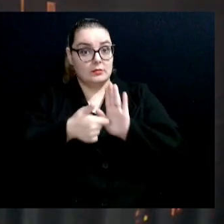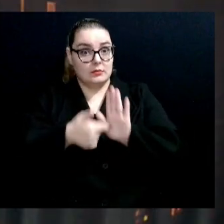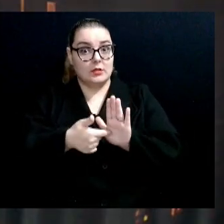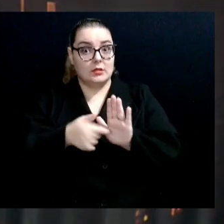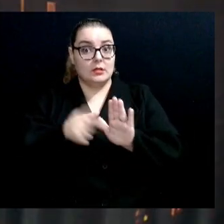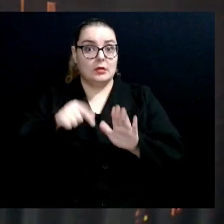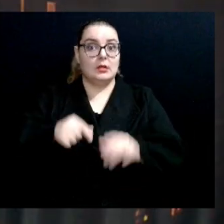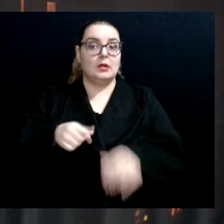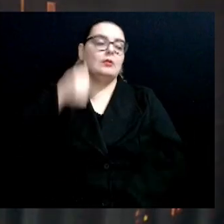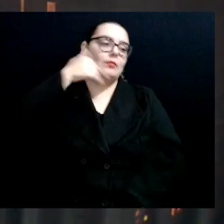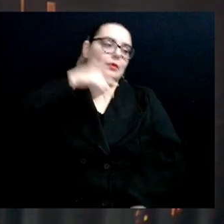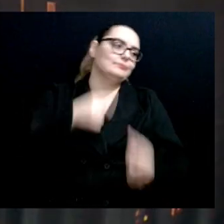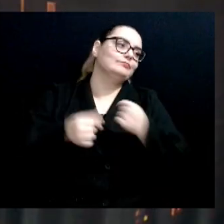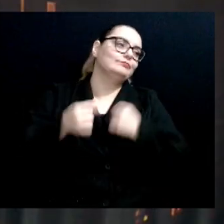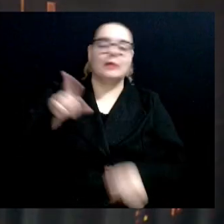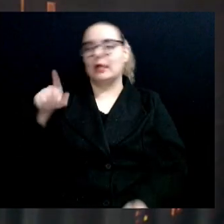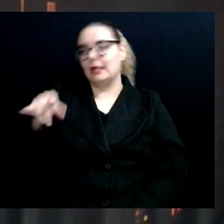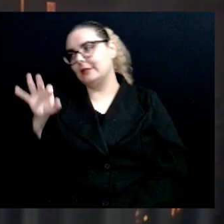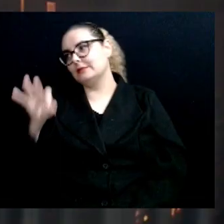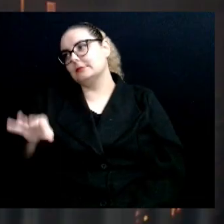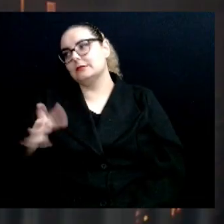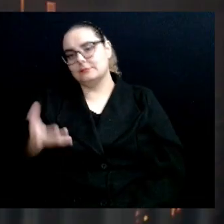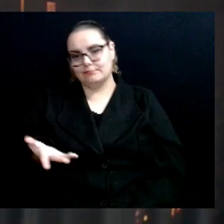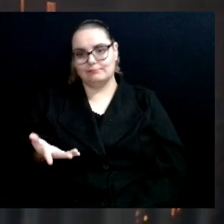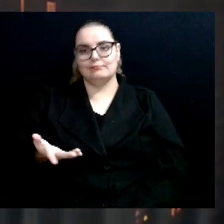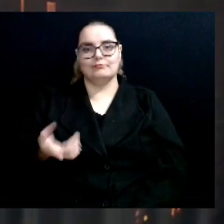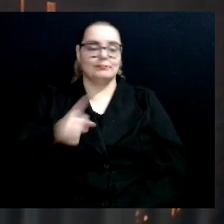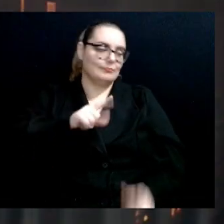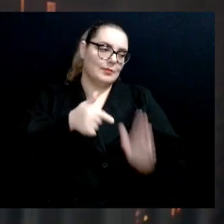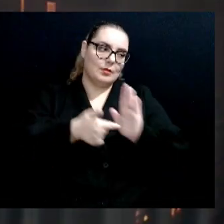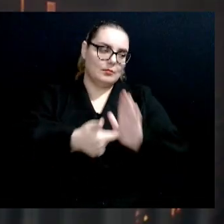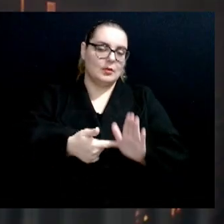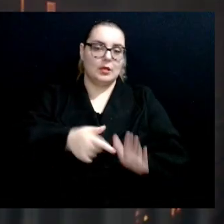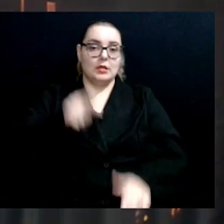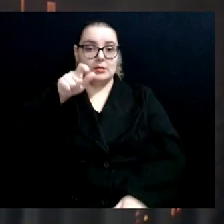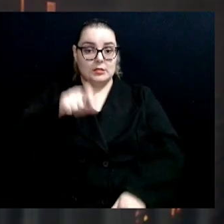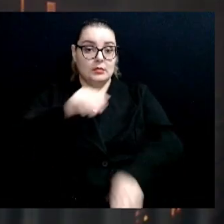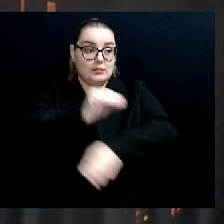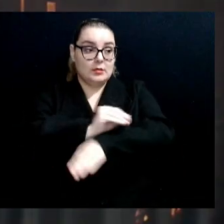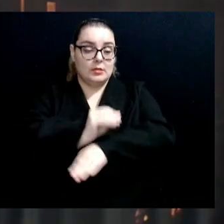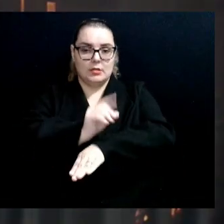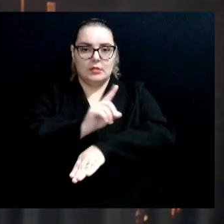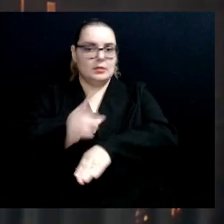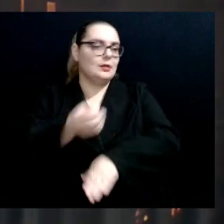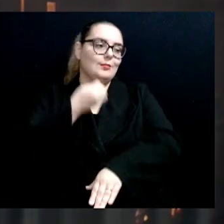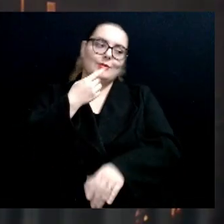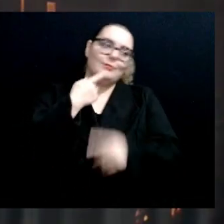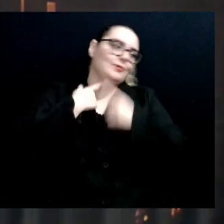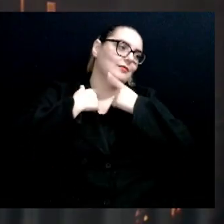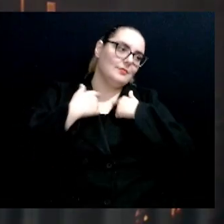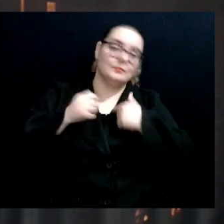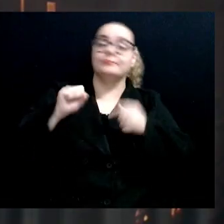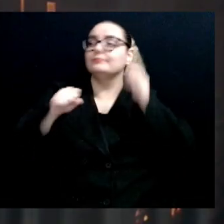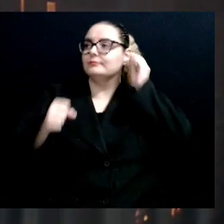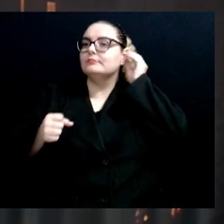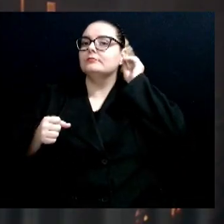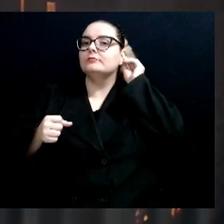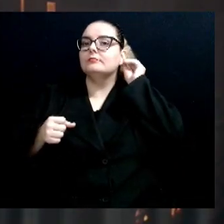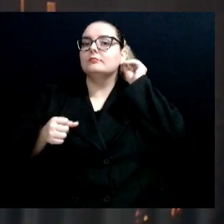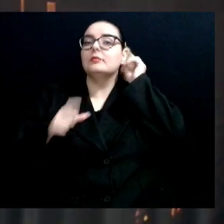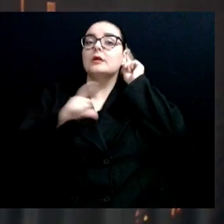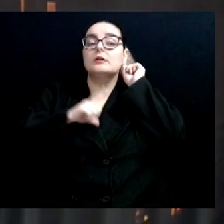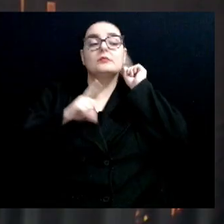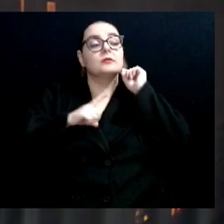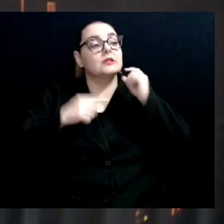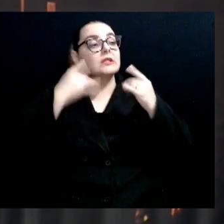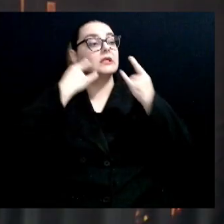financeiro. Exatamente. Né? Que às vezes esse cuidador está lá não por boa vontade, mas por interesse. Né? Ele